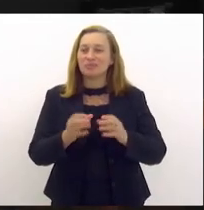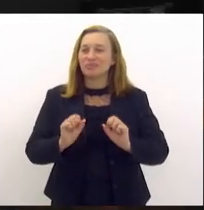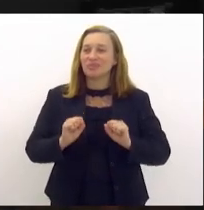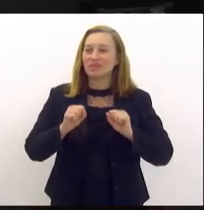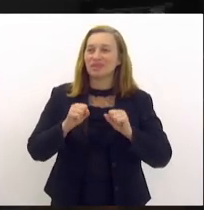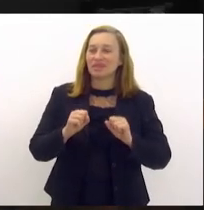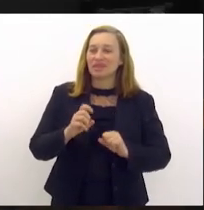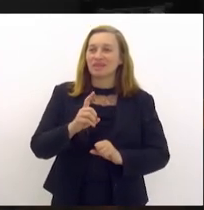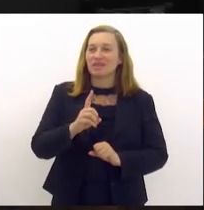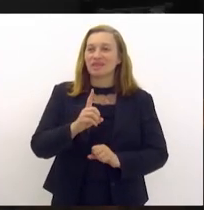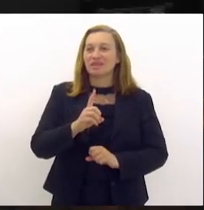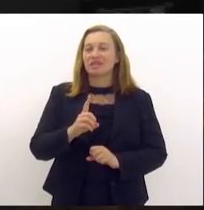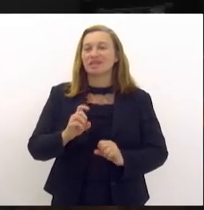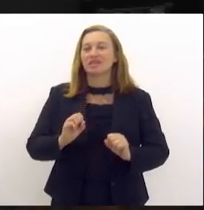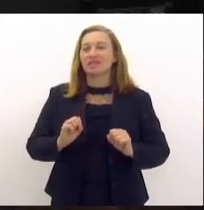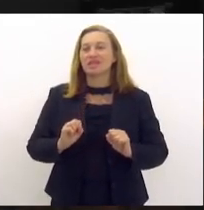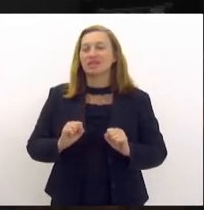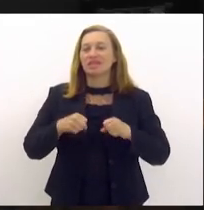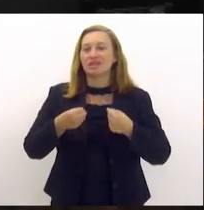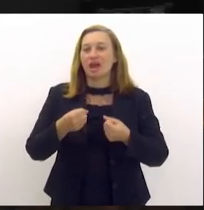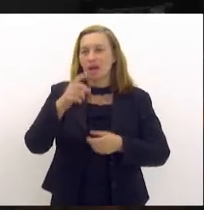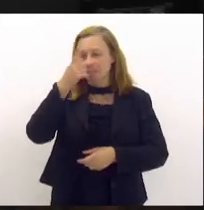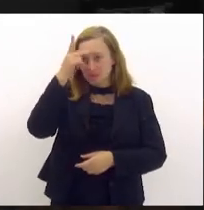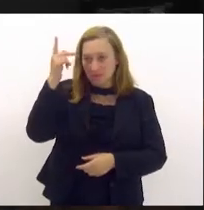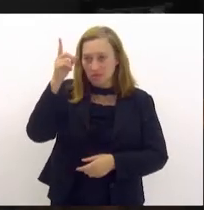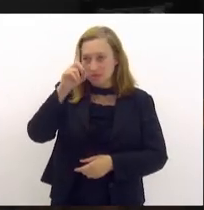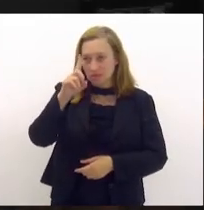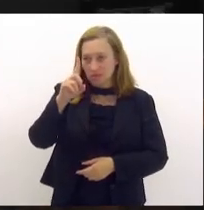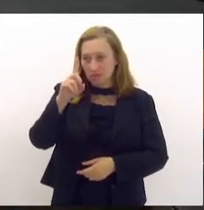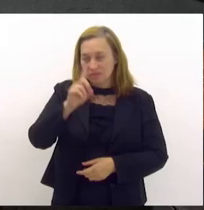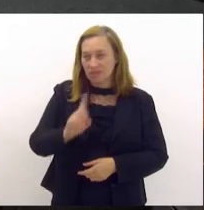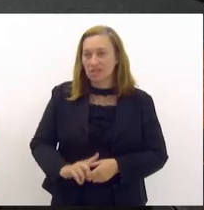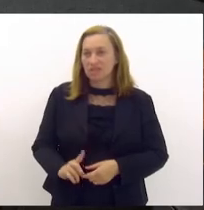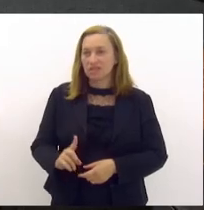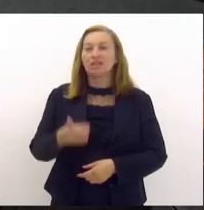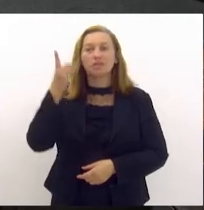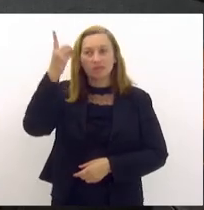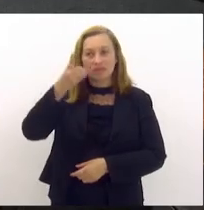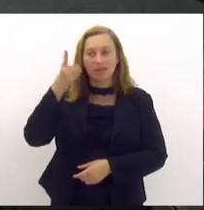da Pessoa com Deficiência, deputado Fred Pacheco.